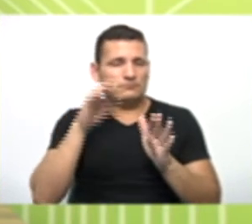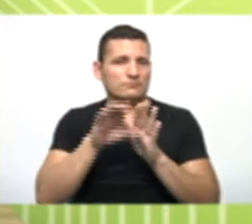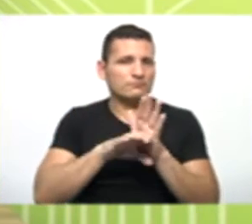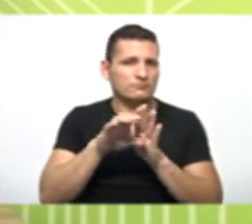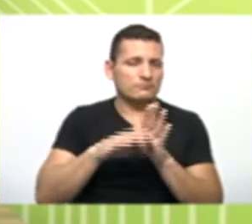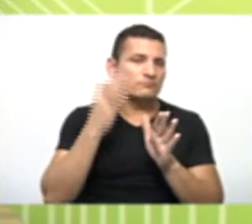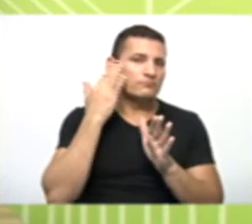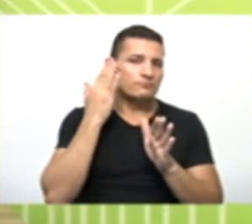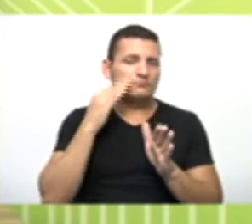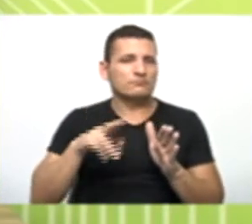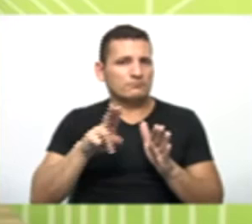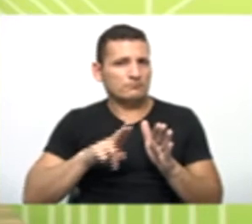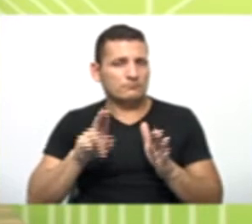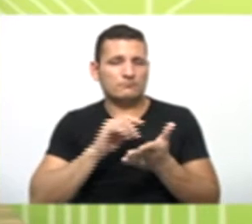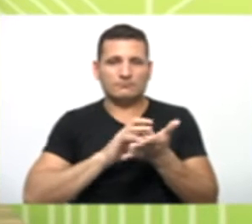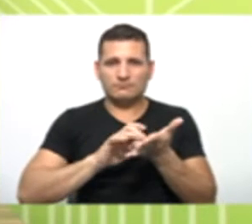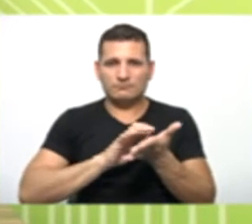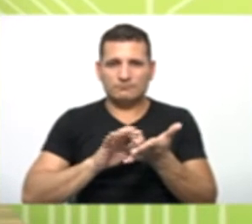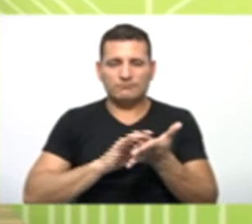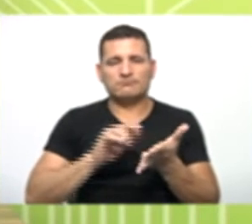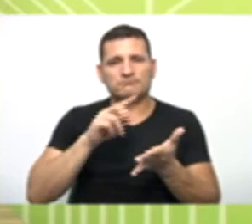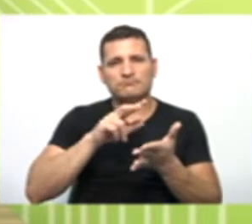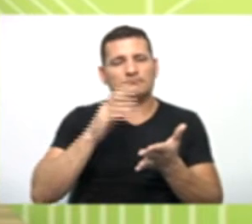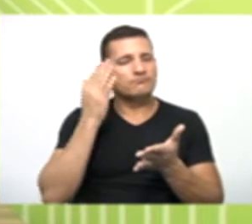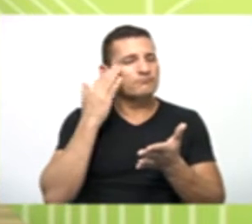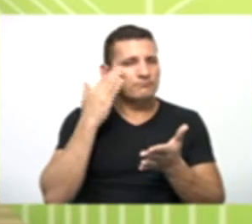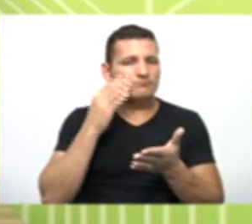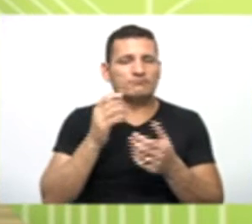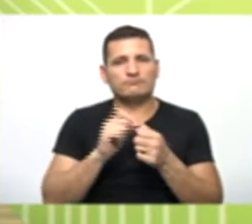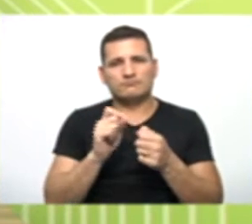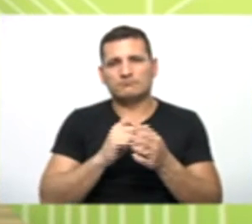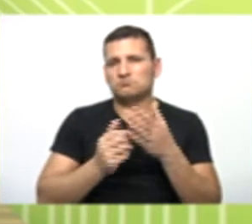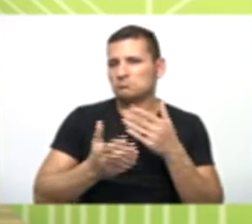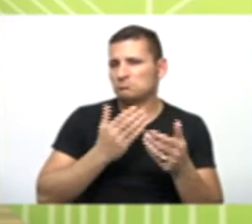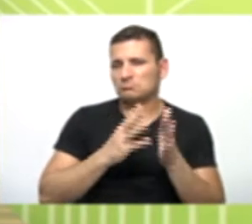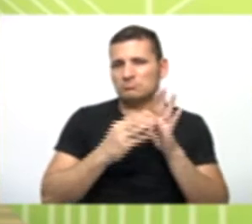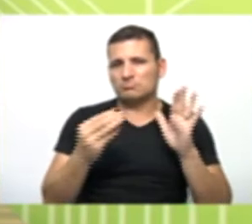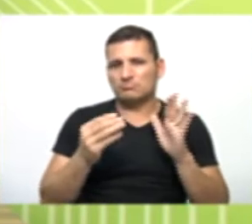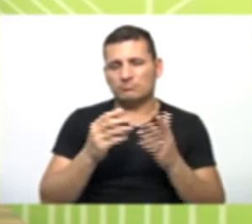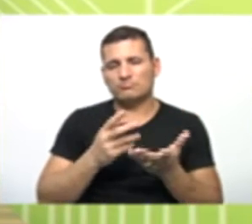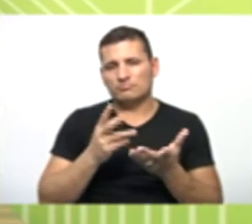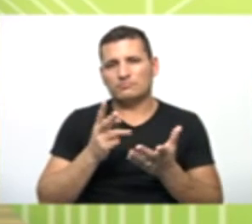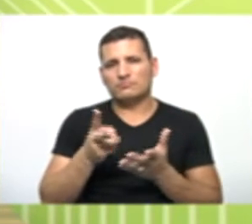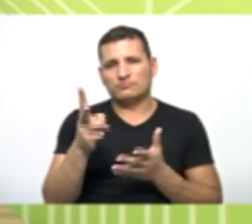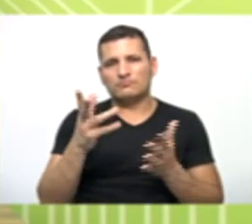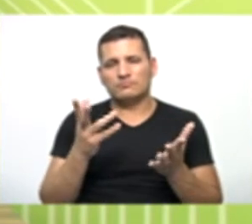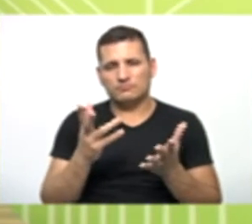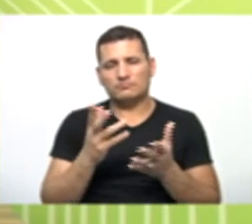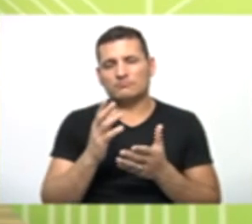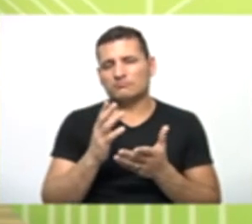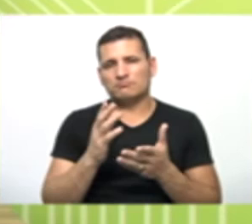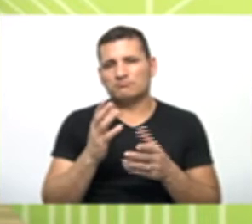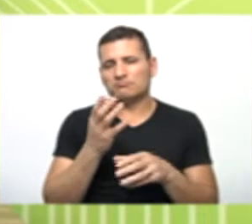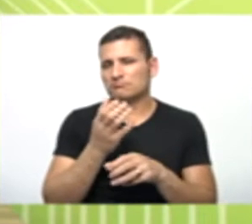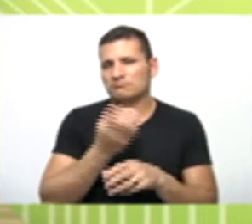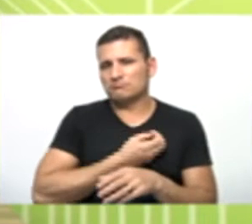sabendo utilizar essas calculadoras, vai saber fazer com qualquer modelo, que vai ser sempre equações que mudam um pouquinho o jeito,